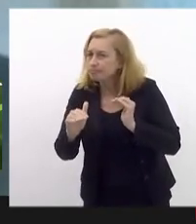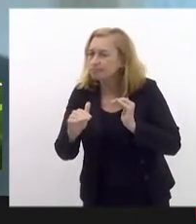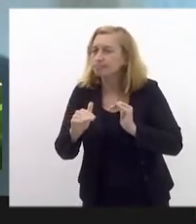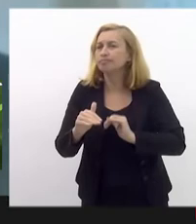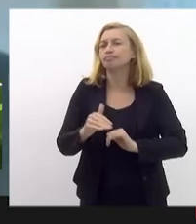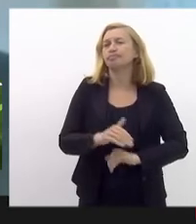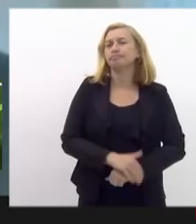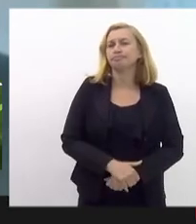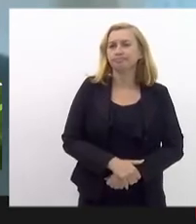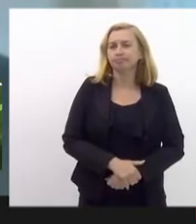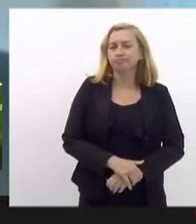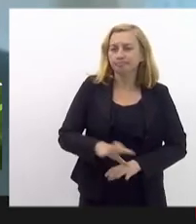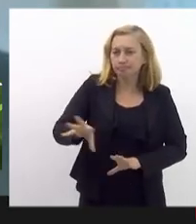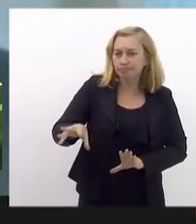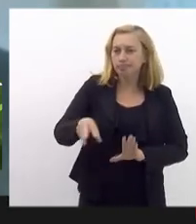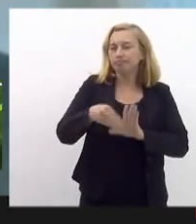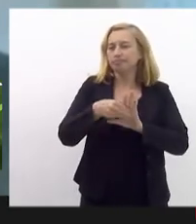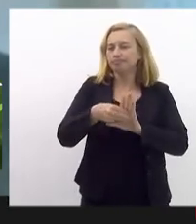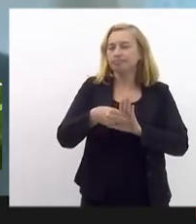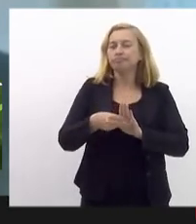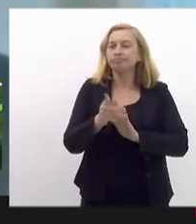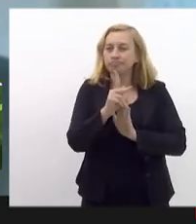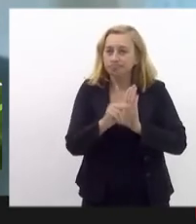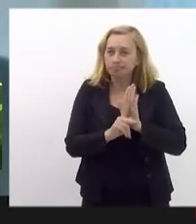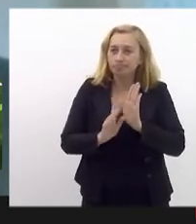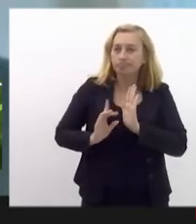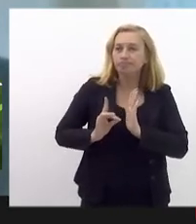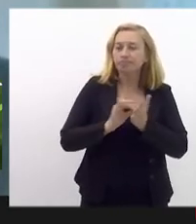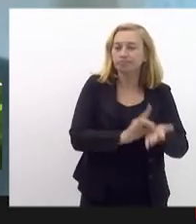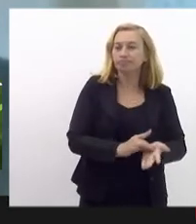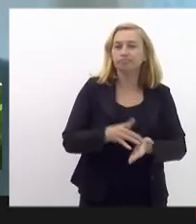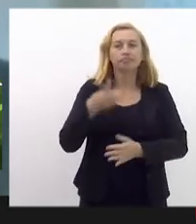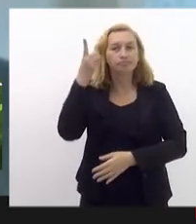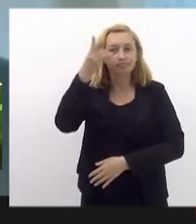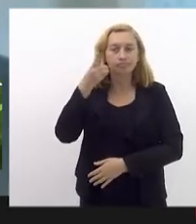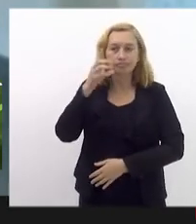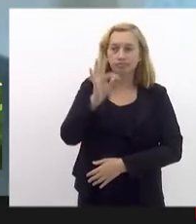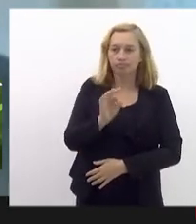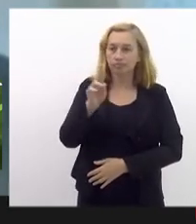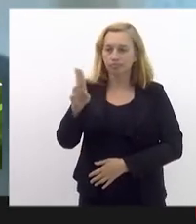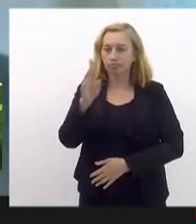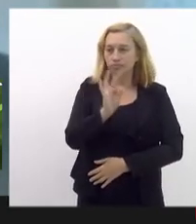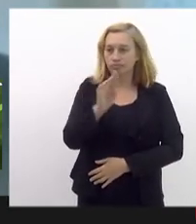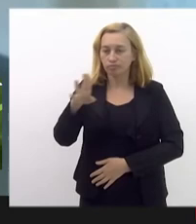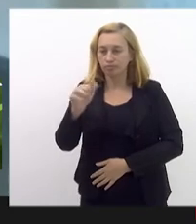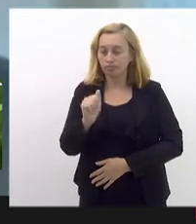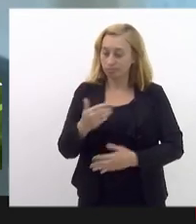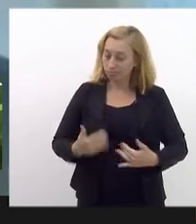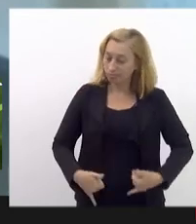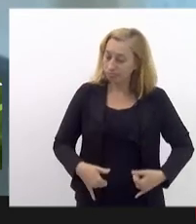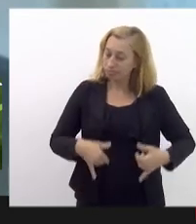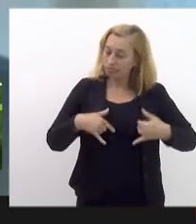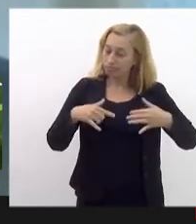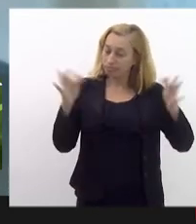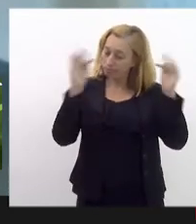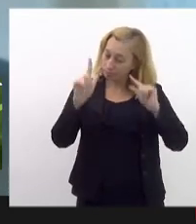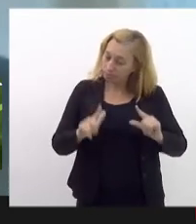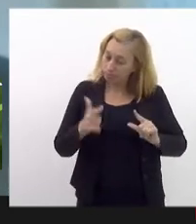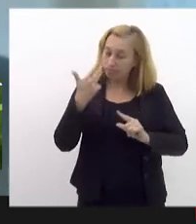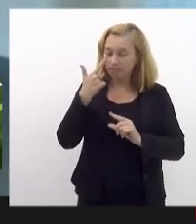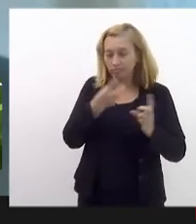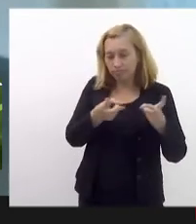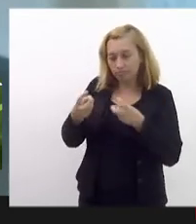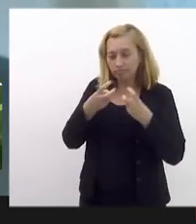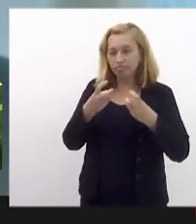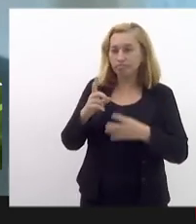alguma maneira, agregou ao projeto original do deputado Tutuca. Então, eu fico muito satisfeito de verificar que